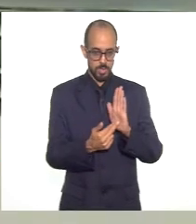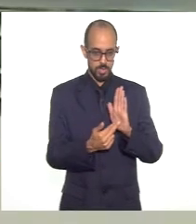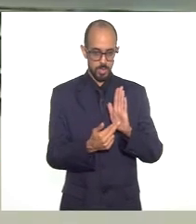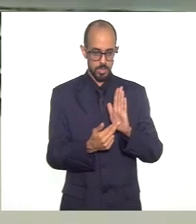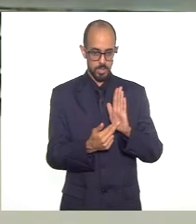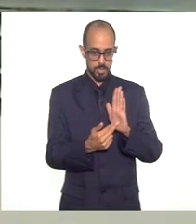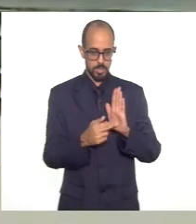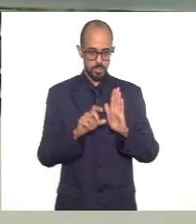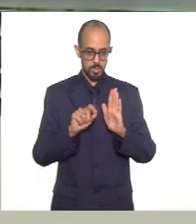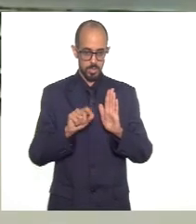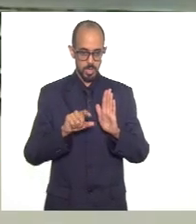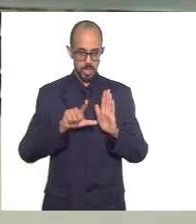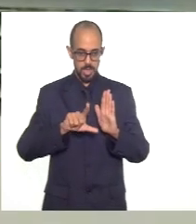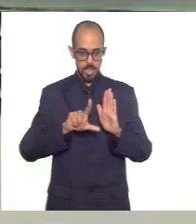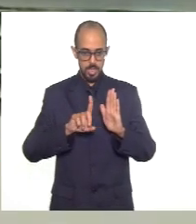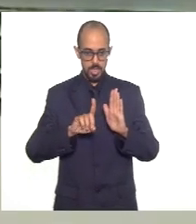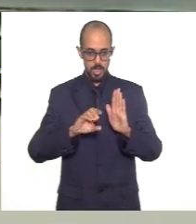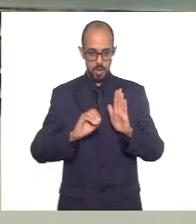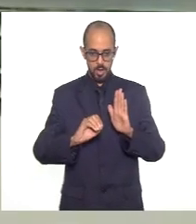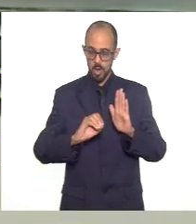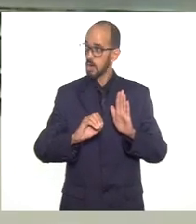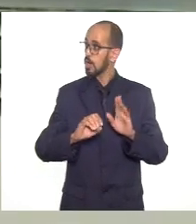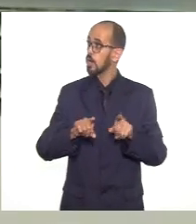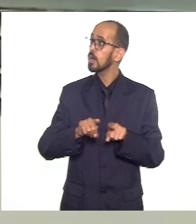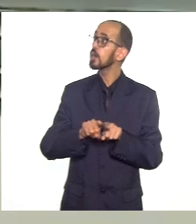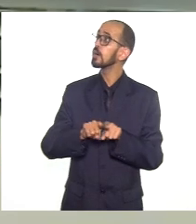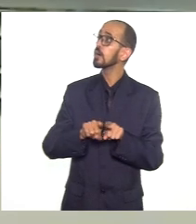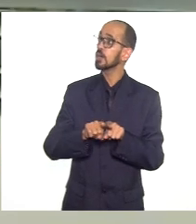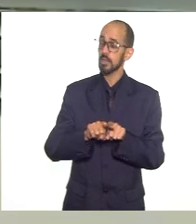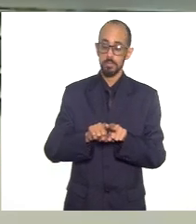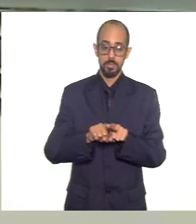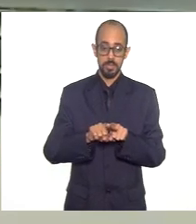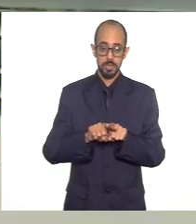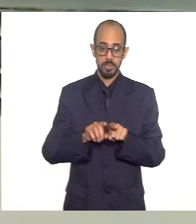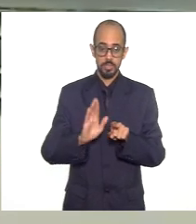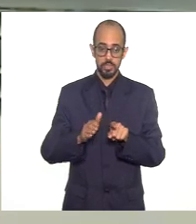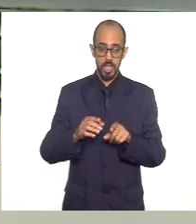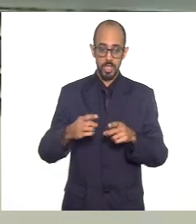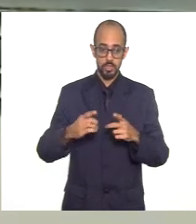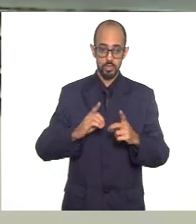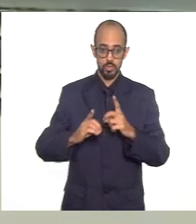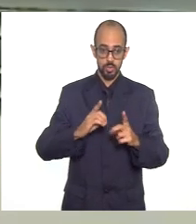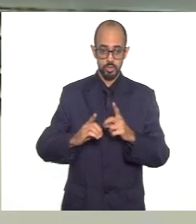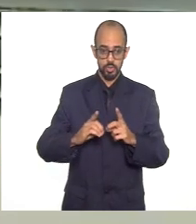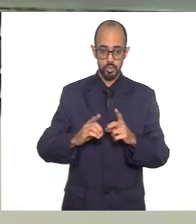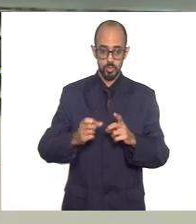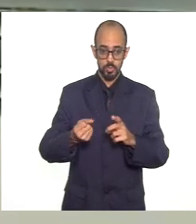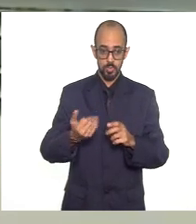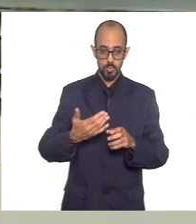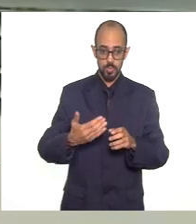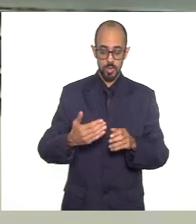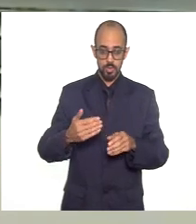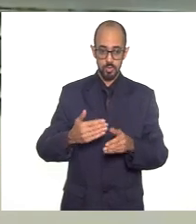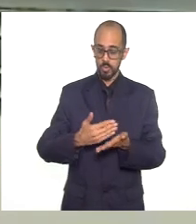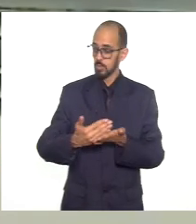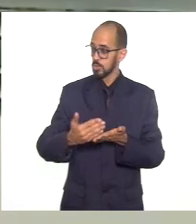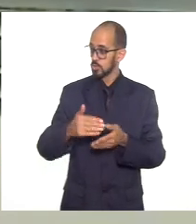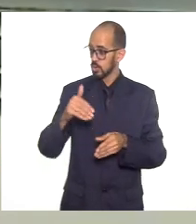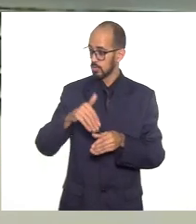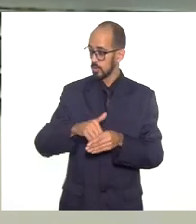a LDO e a LOA, a gente já discutiu quando ele veio à pauta em primeira